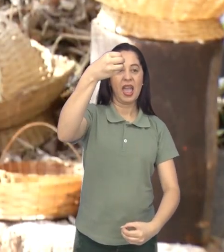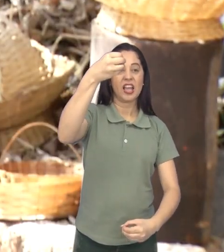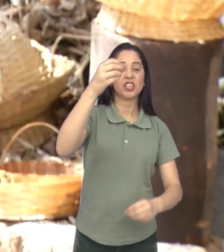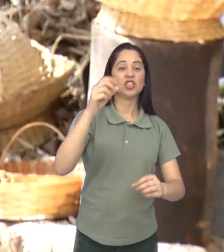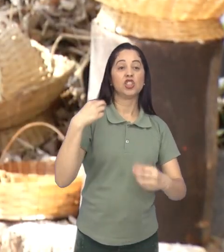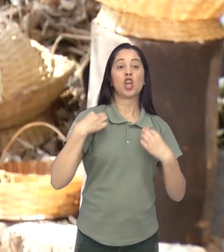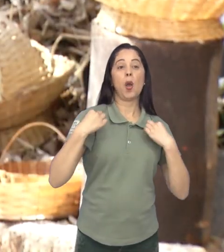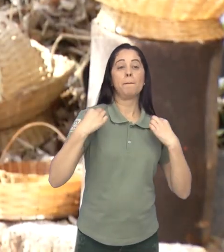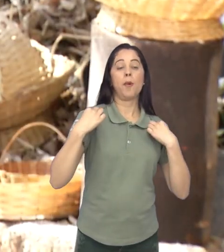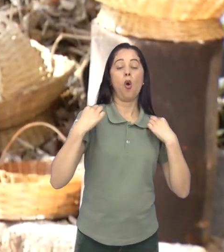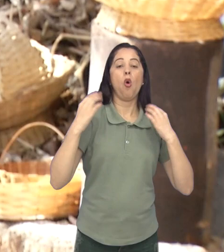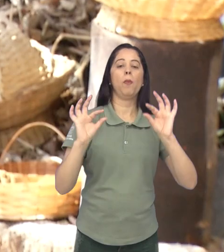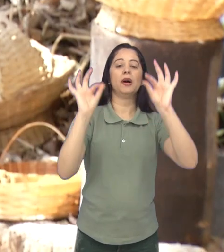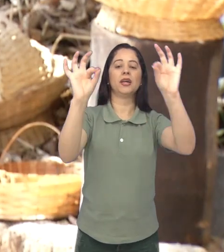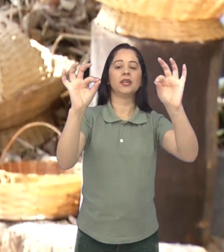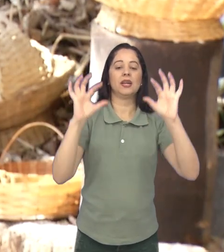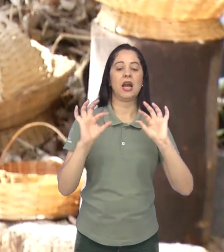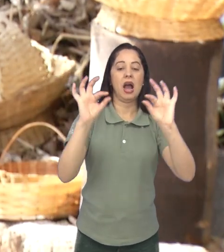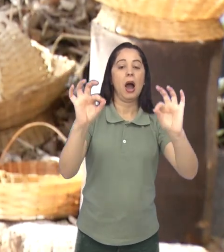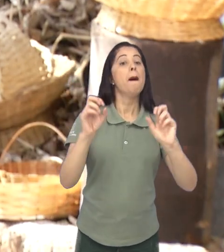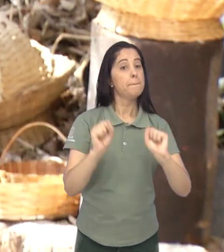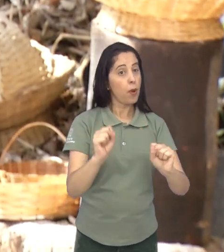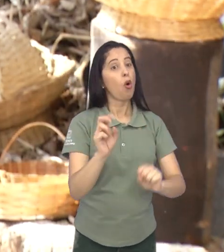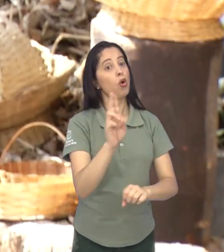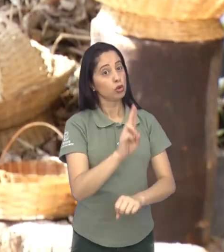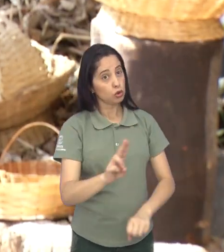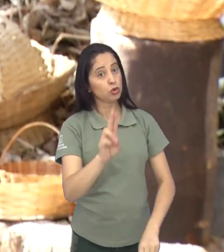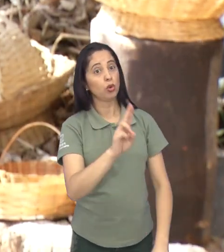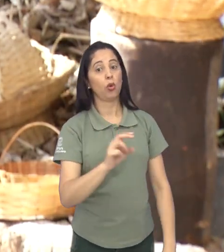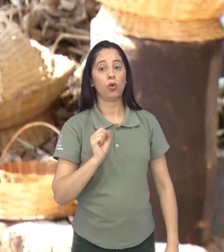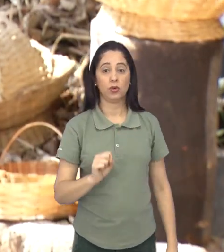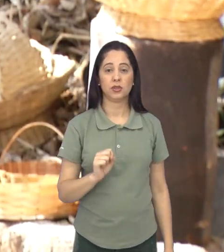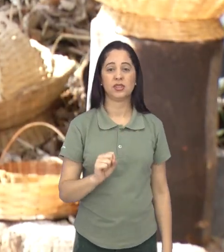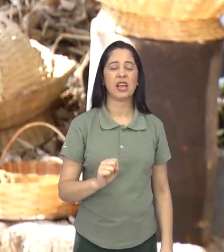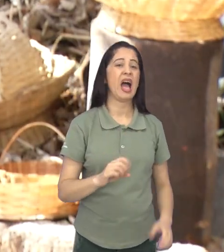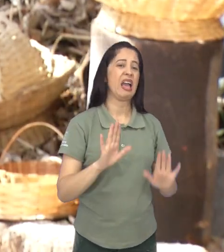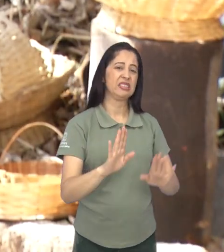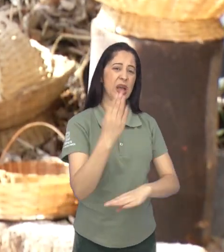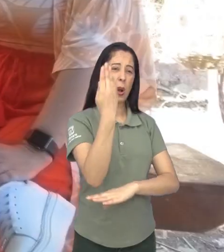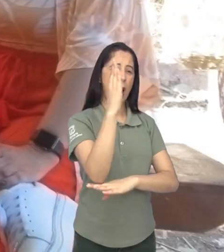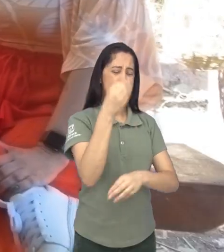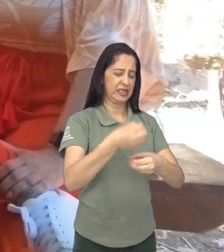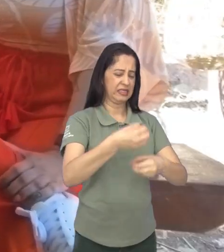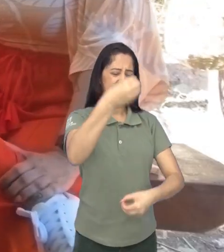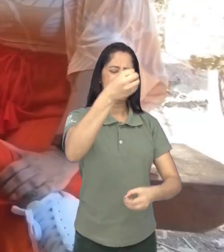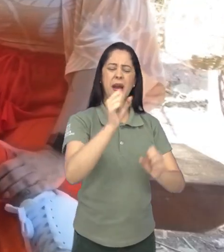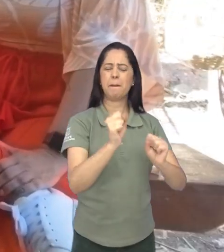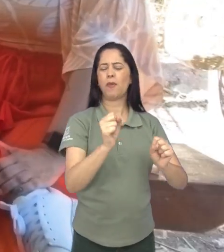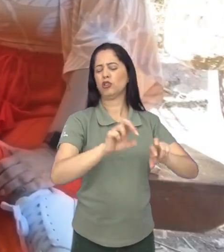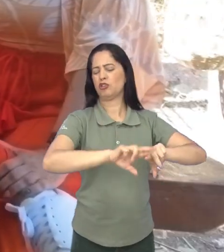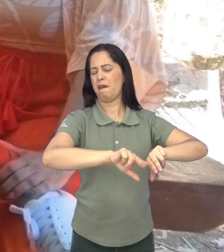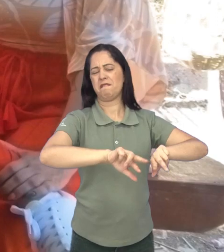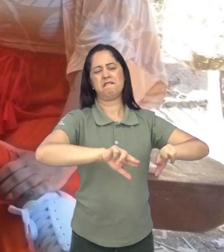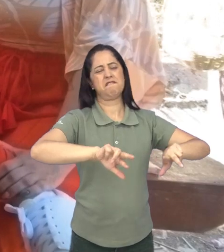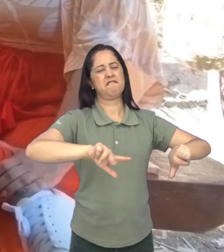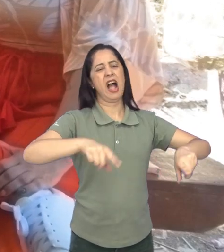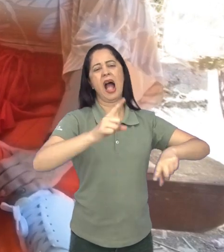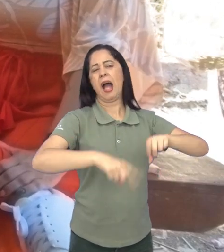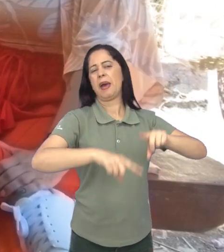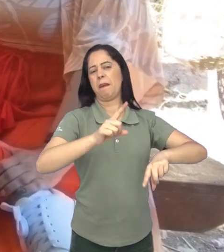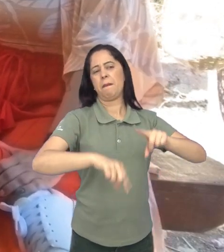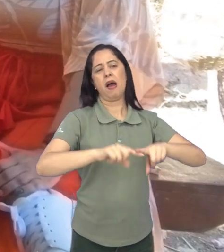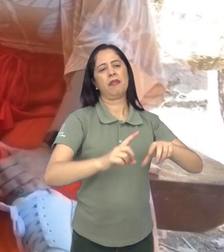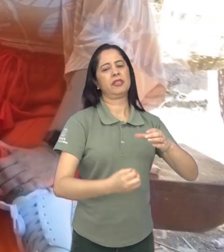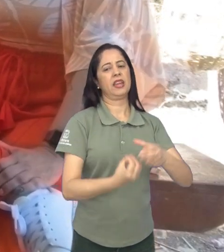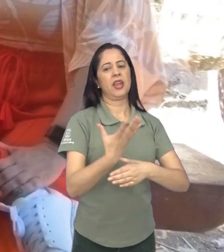bambu, tá entendendo? Então é vasta a utilização do bambu, não tem como